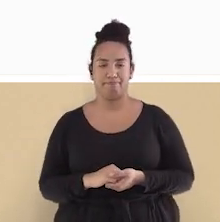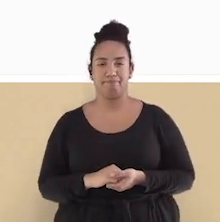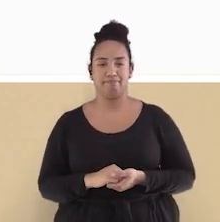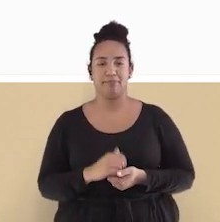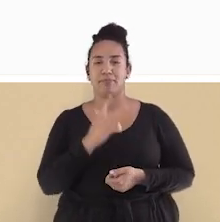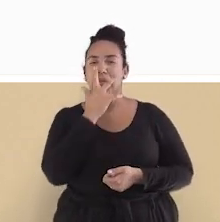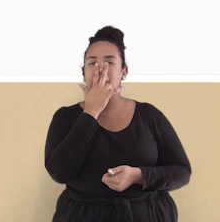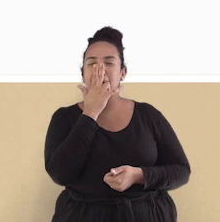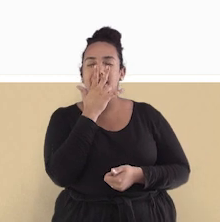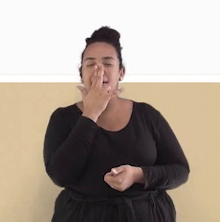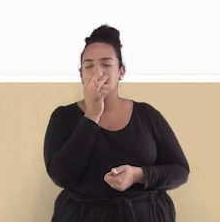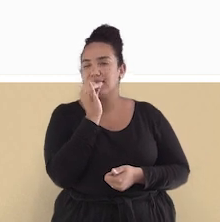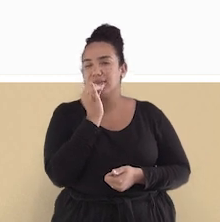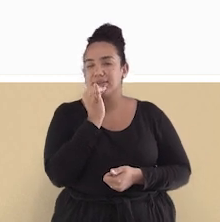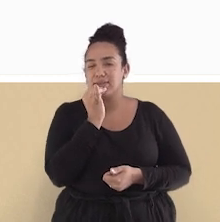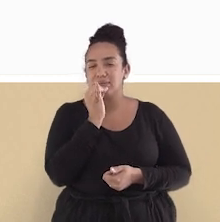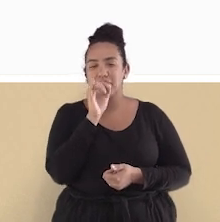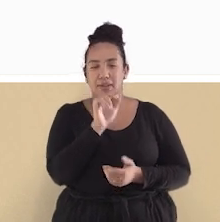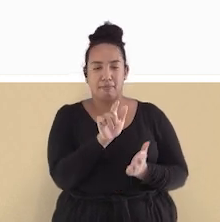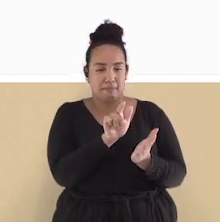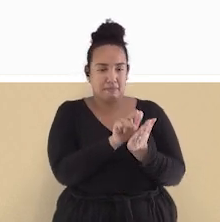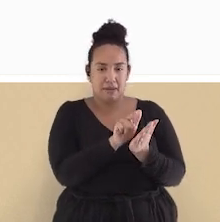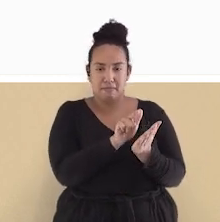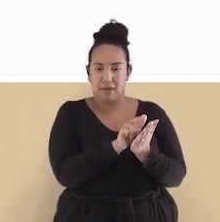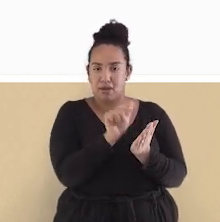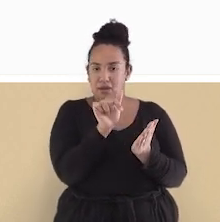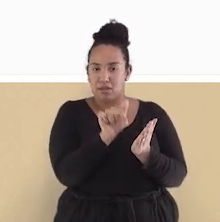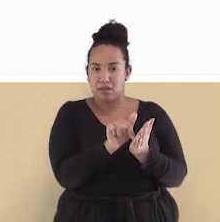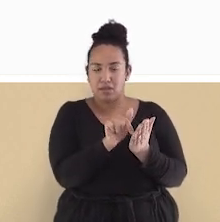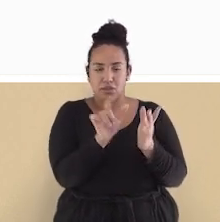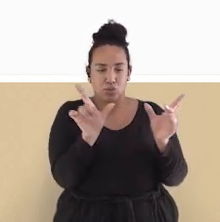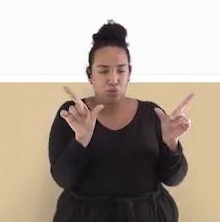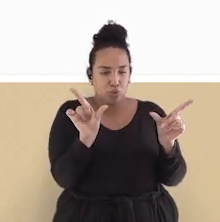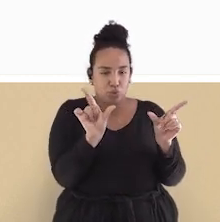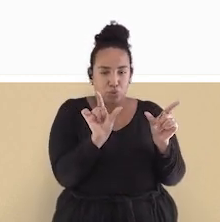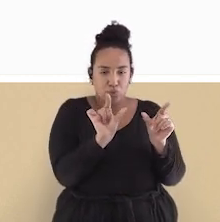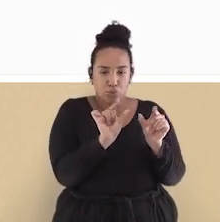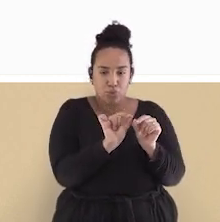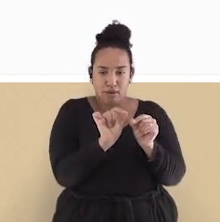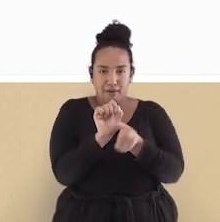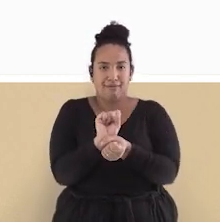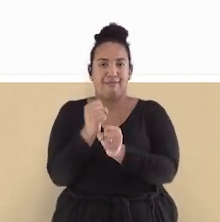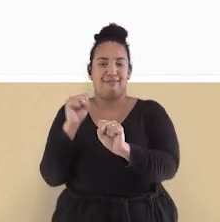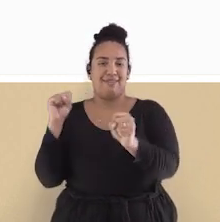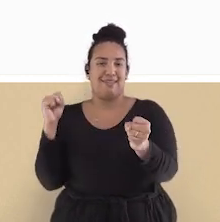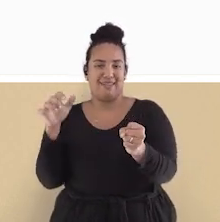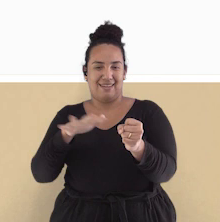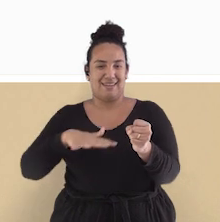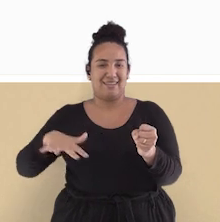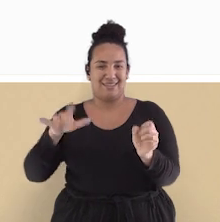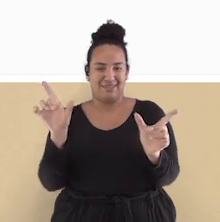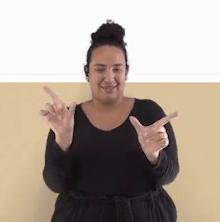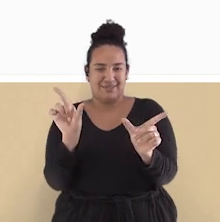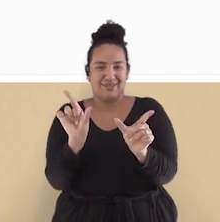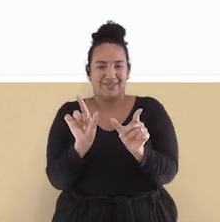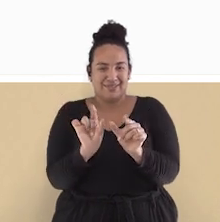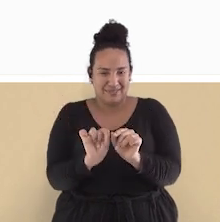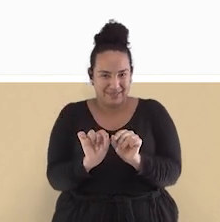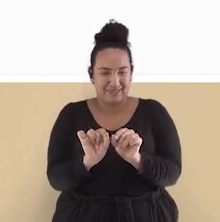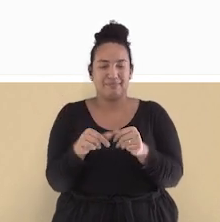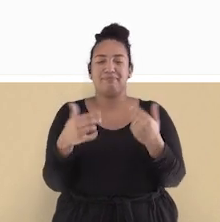geográfico. É como se eu estivesse representando no papel, de maneira bem reduzida, um